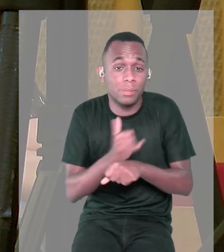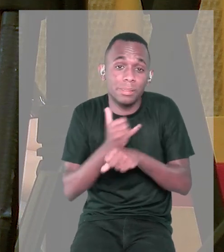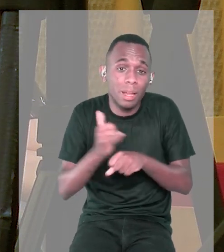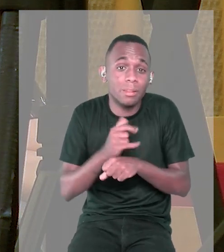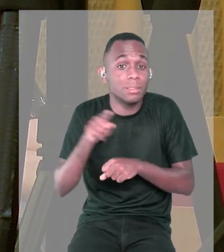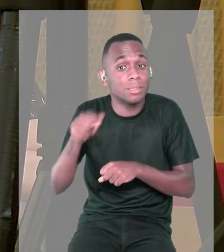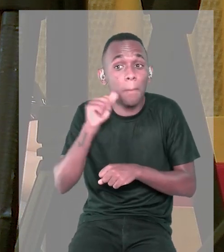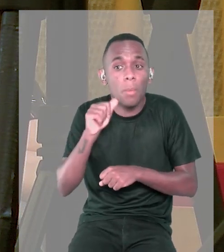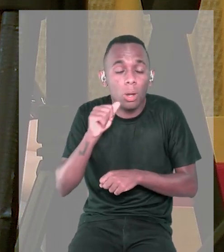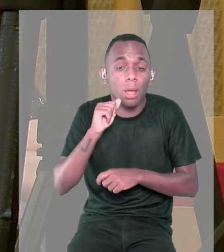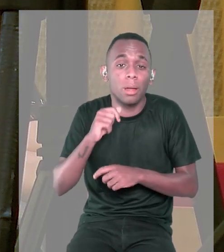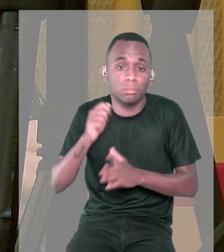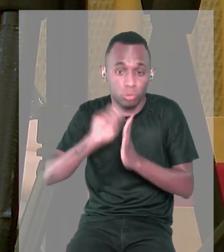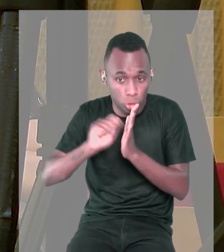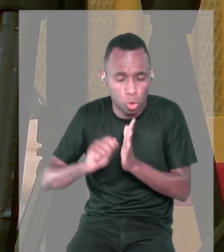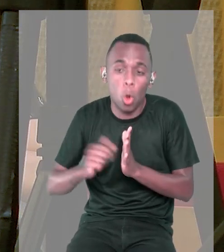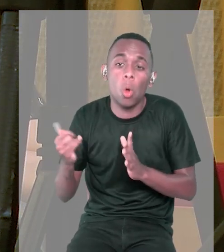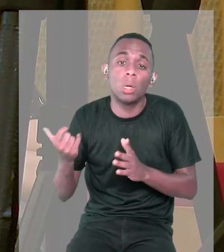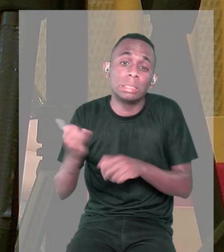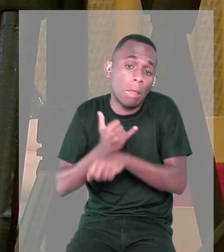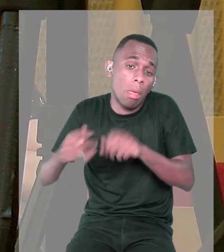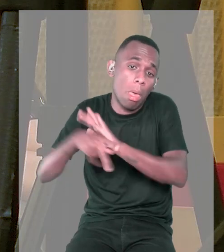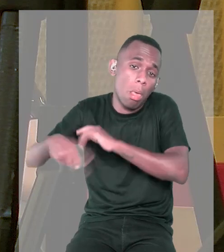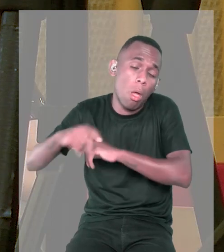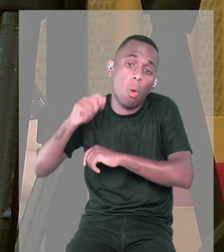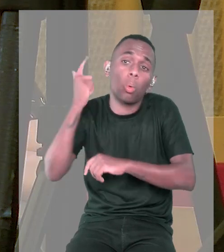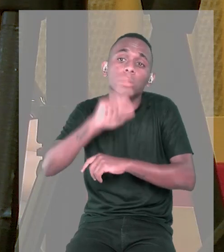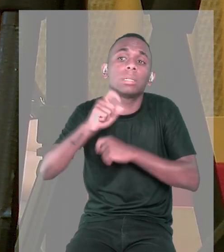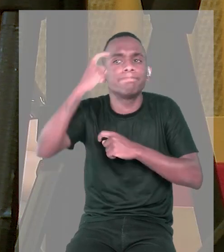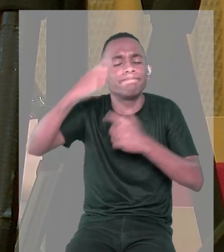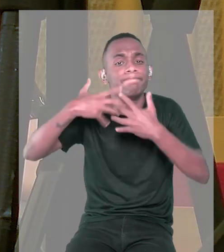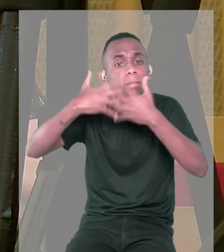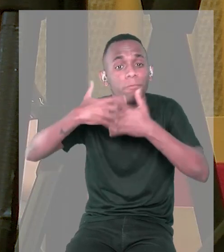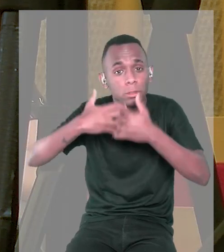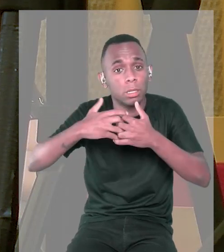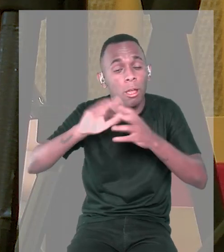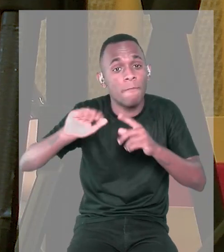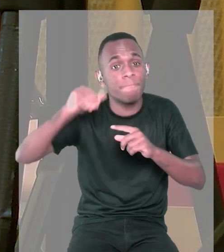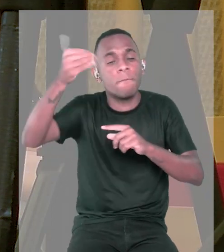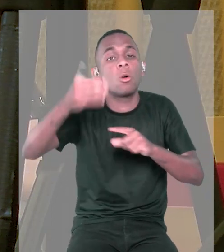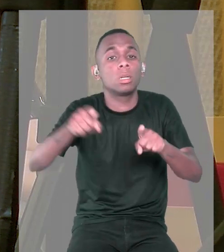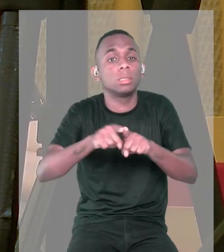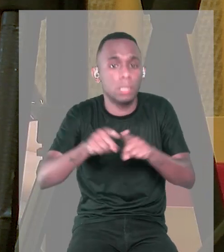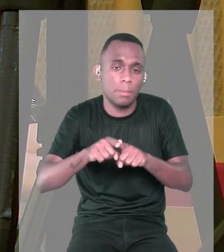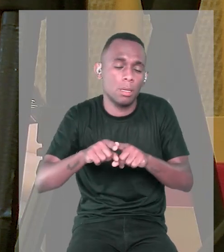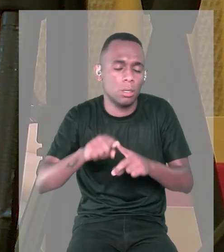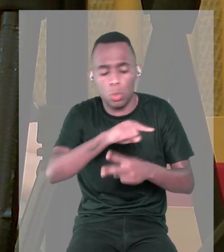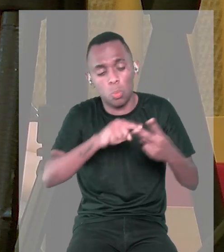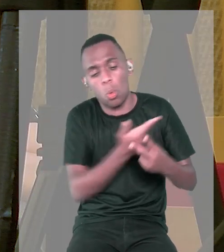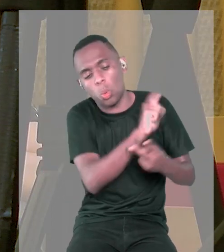pensar, né, para além do que Ortega y Gasset havia proposto, né, na razão vital,